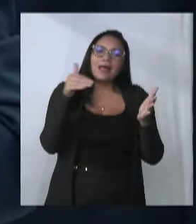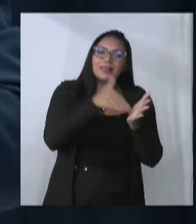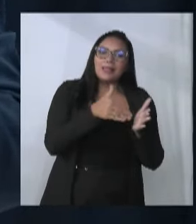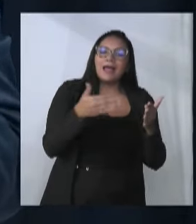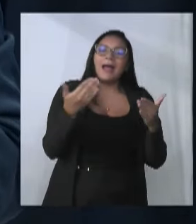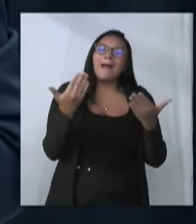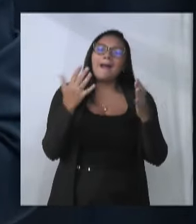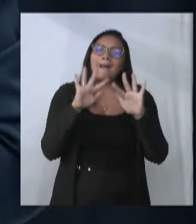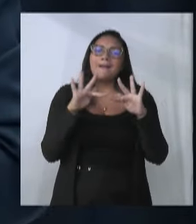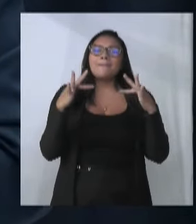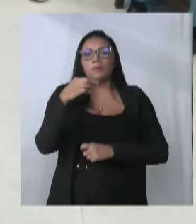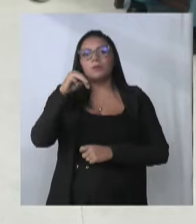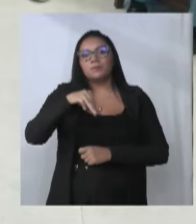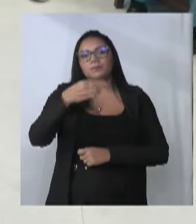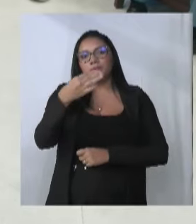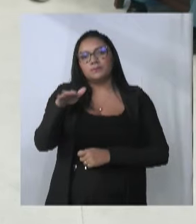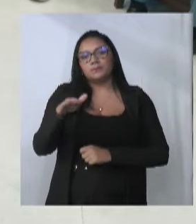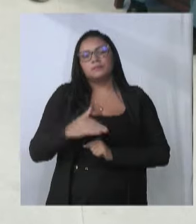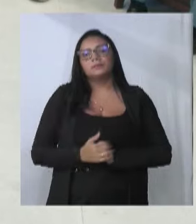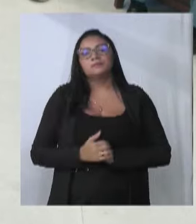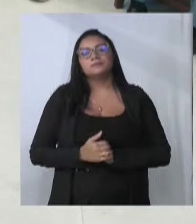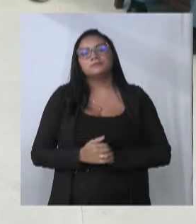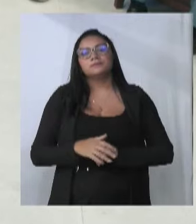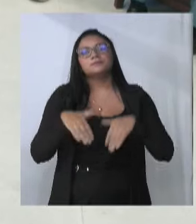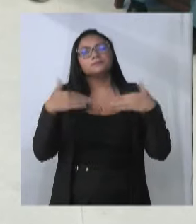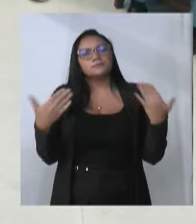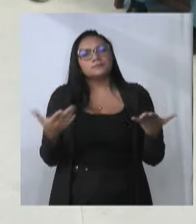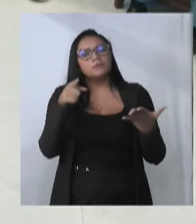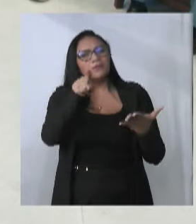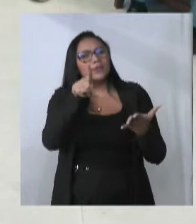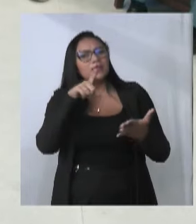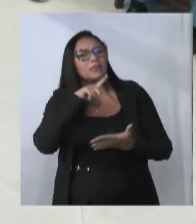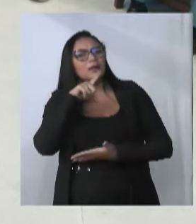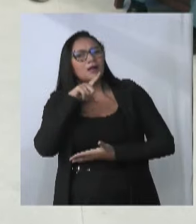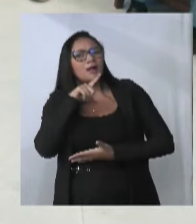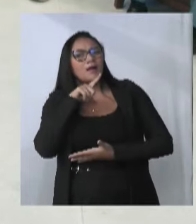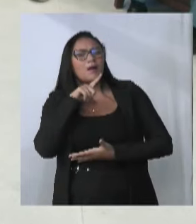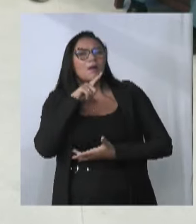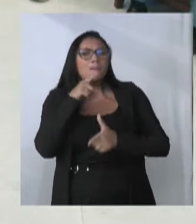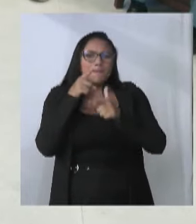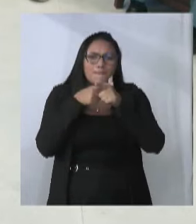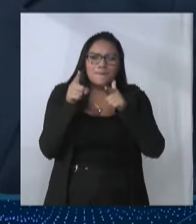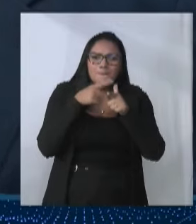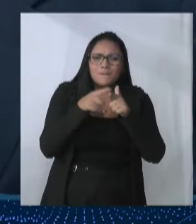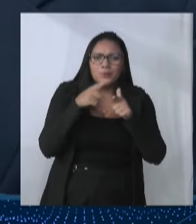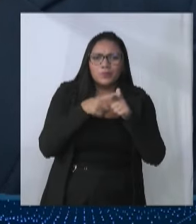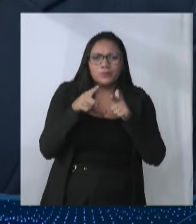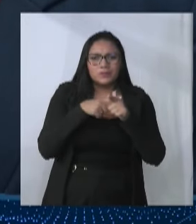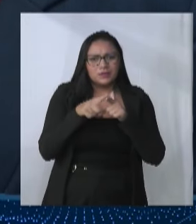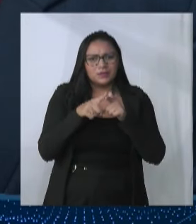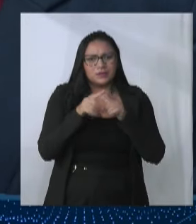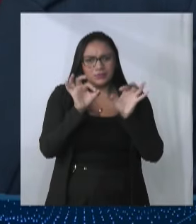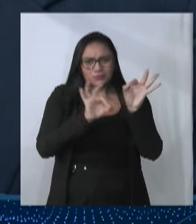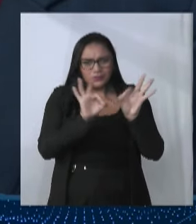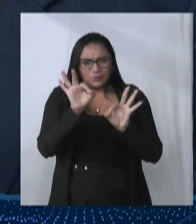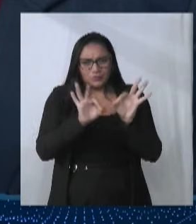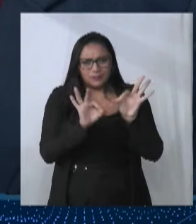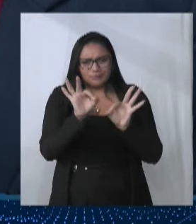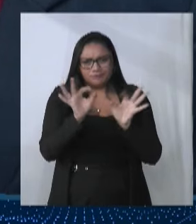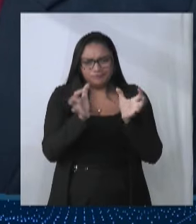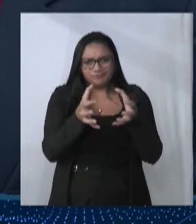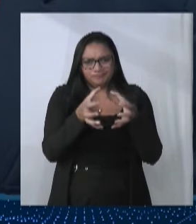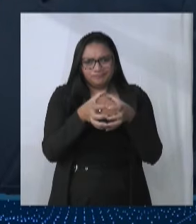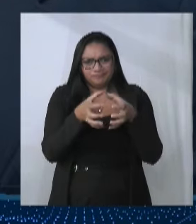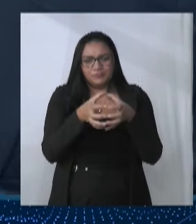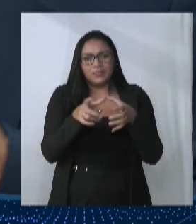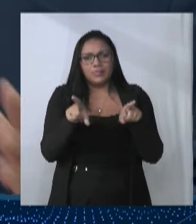Bandeira, esse corredor cultural. Doutor Pessoa, o senhor tem um problema muito forte na sua gestão, que é o problema da saúde